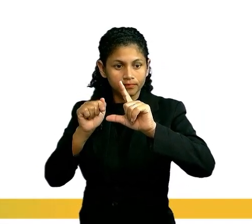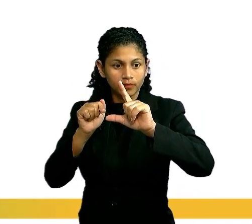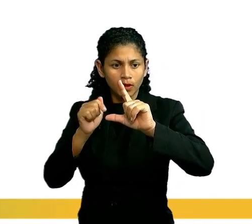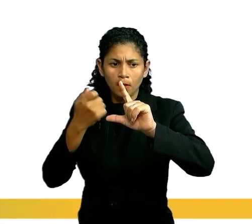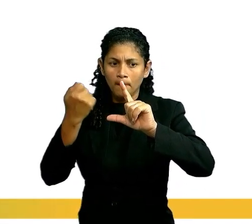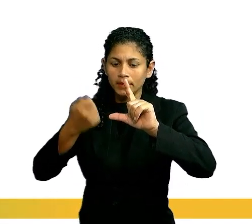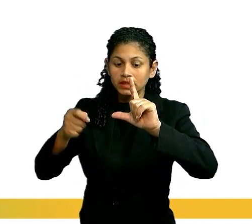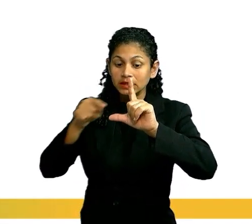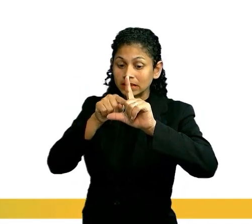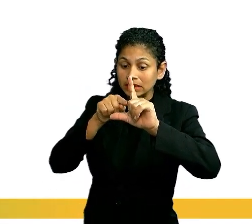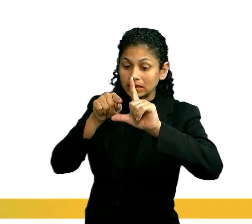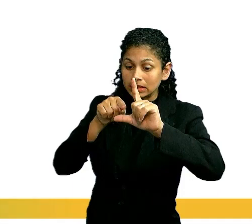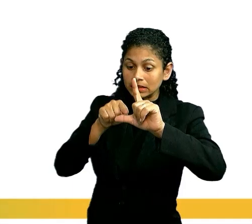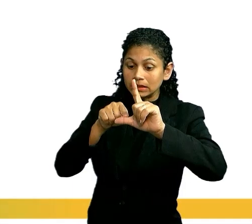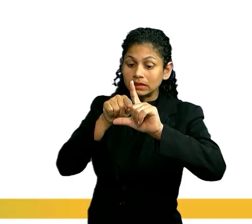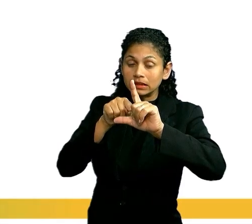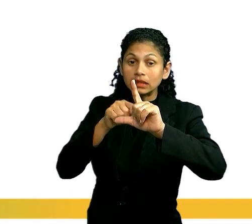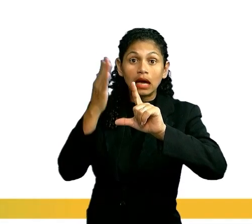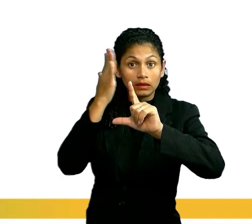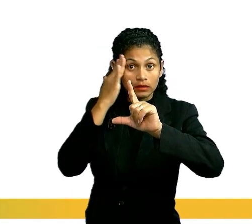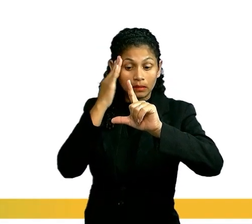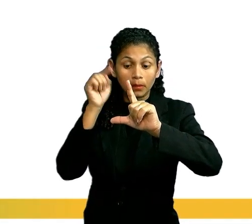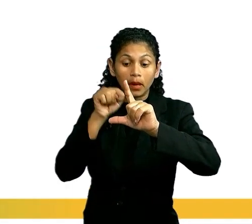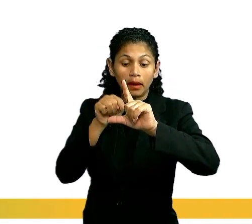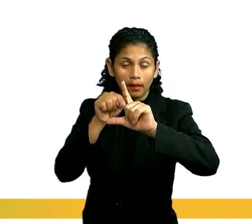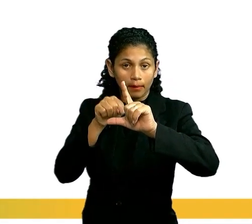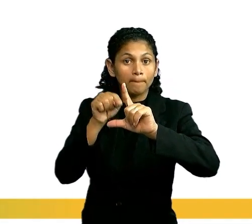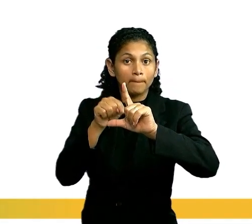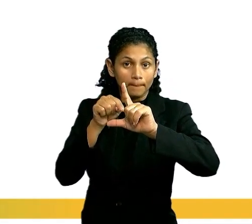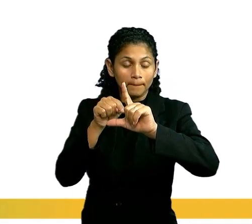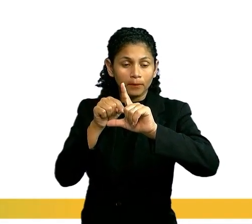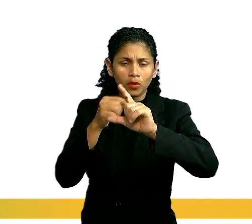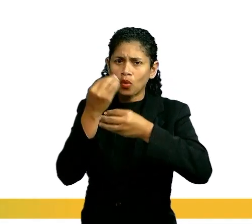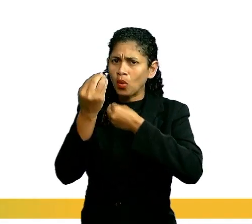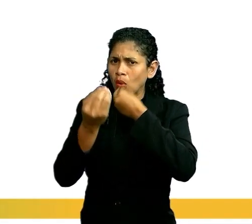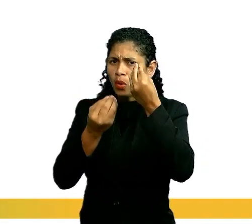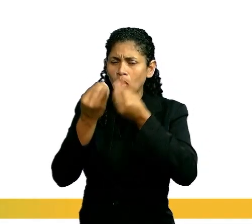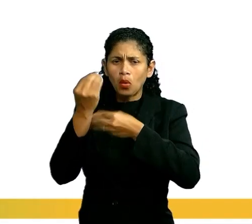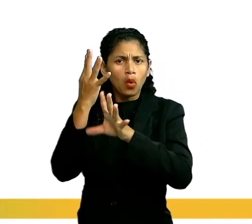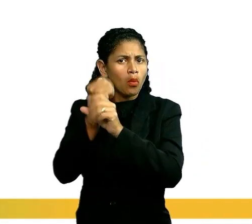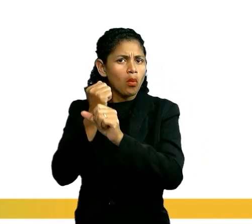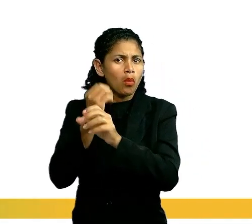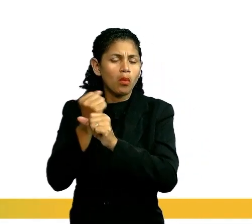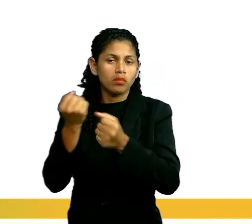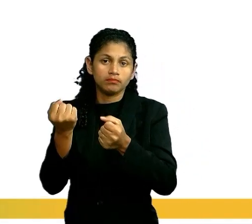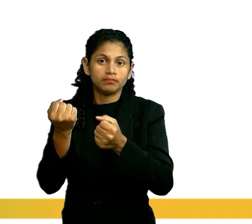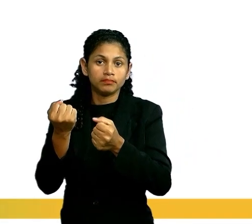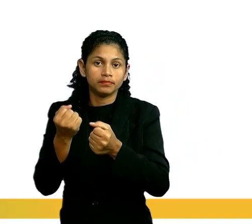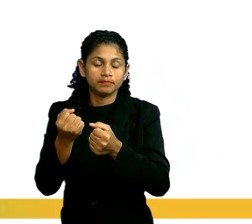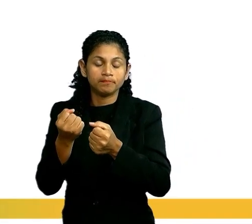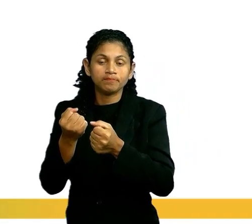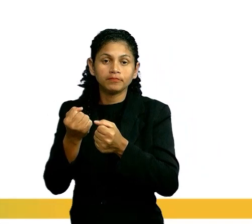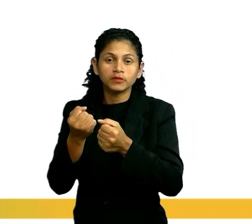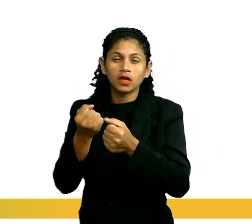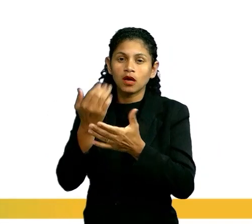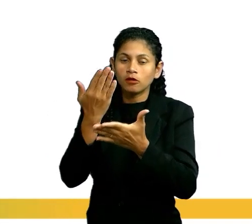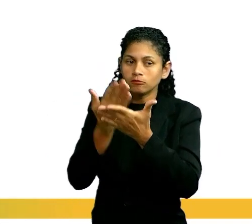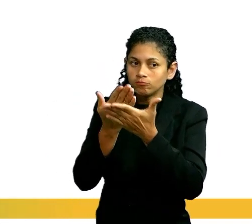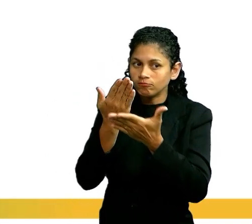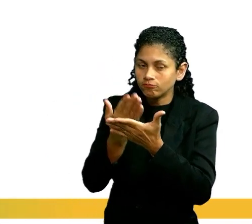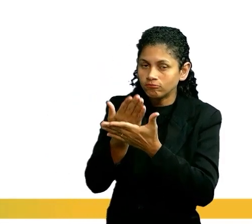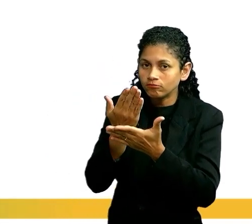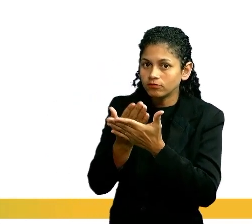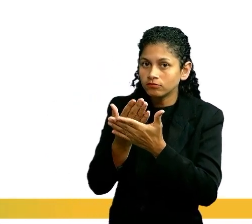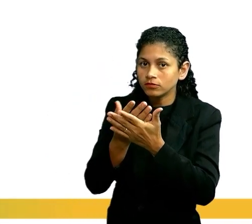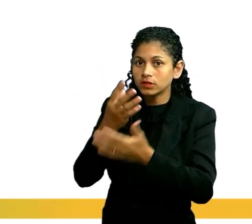tu não vai ter a medida da hipotenusa. Como é que a gente calcula isso, professor? Trabalhando a tangente. Por quê? Quando eu